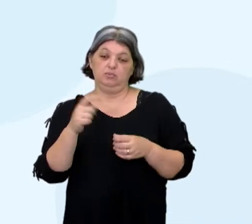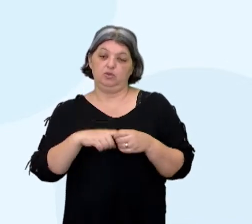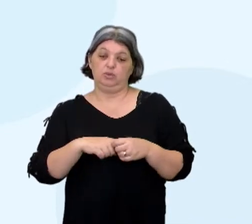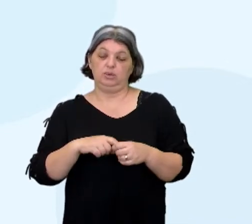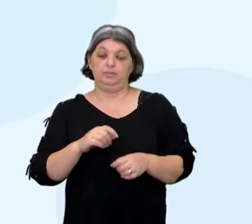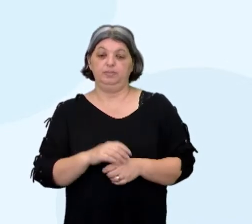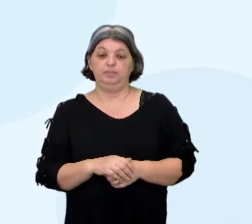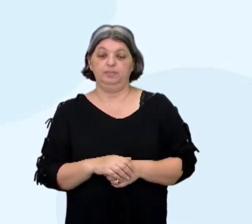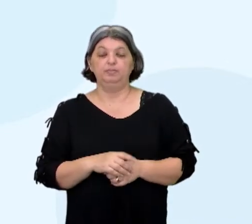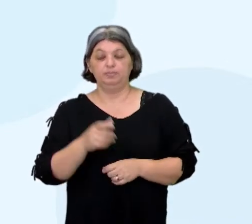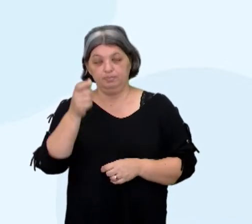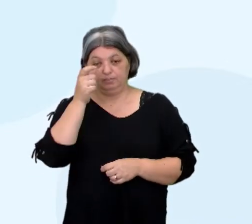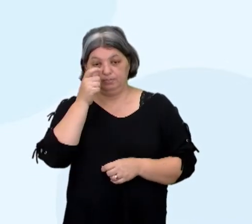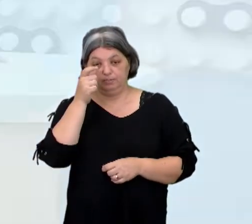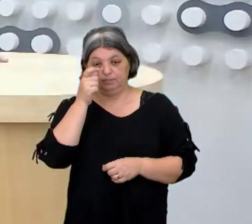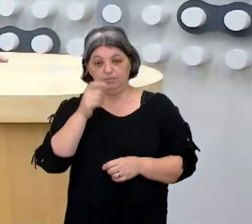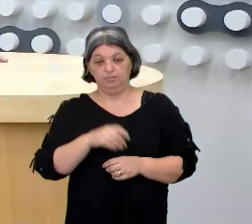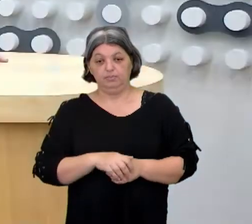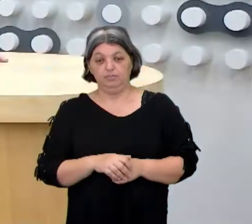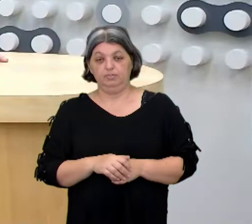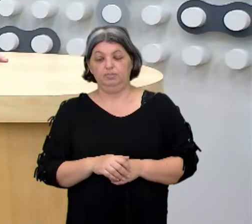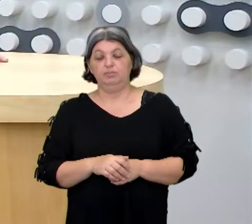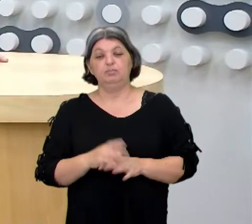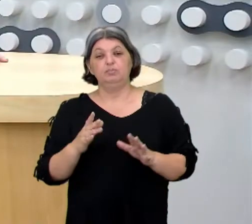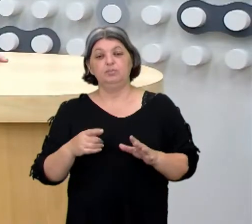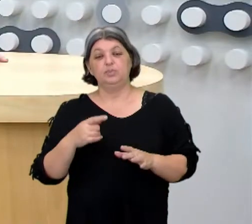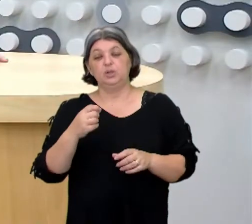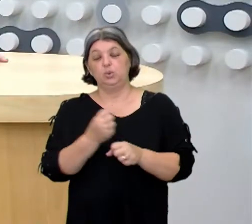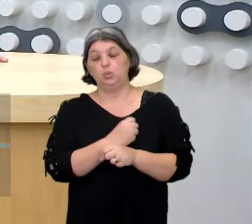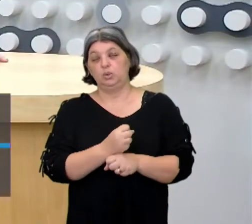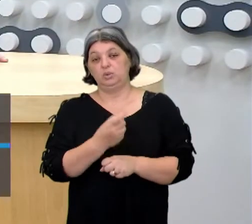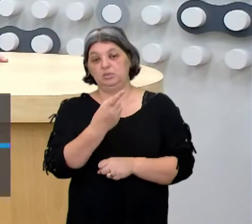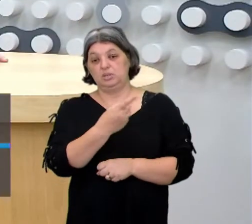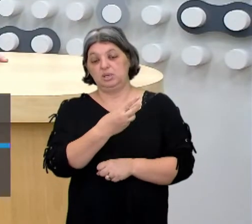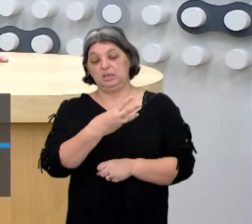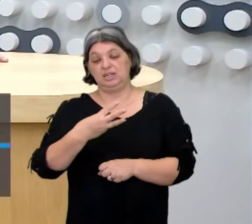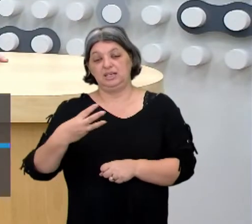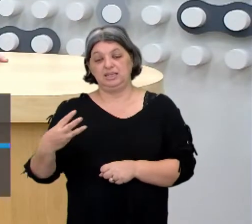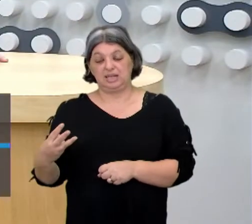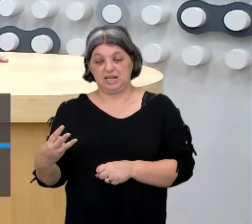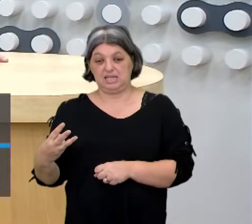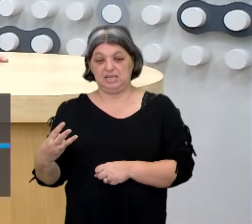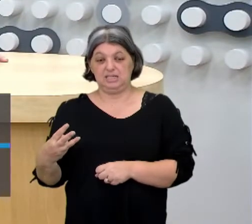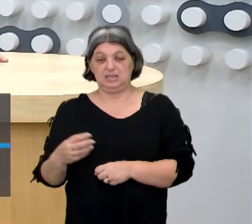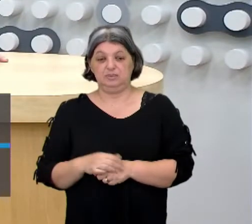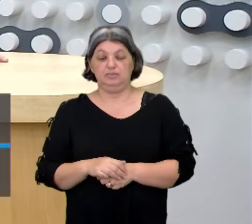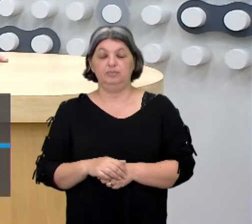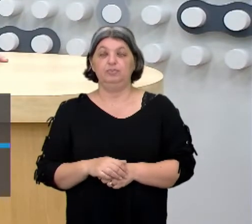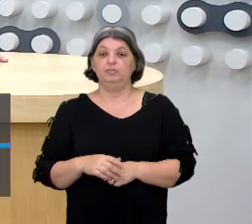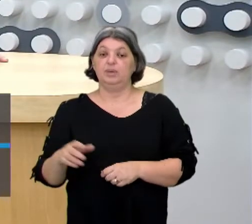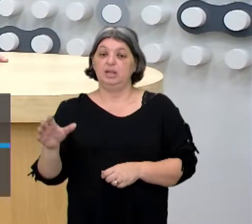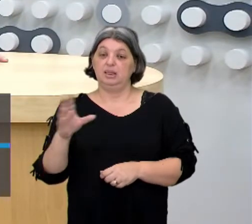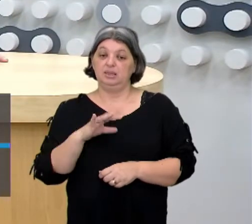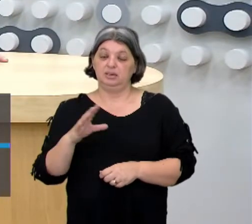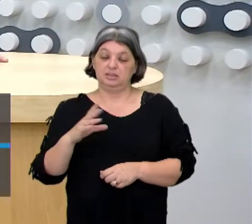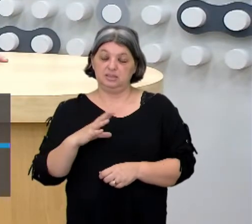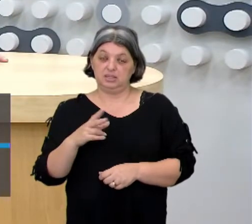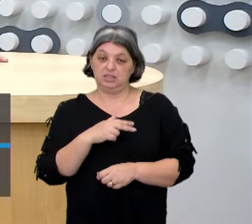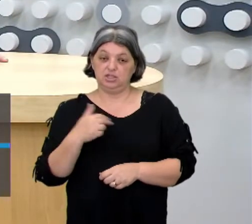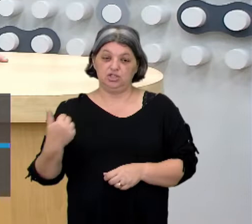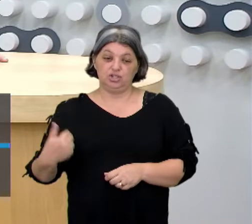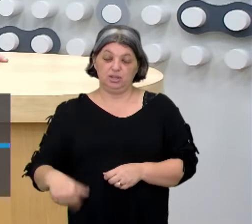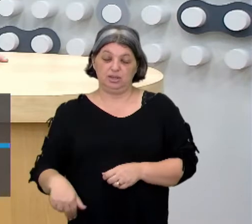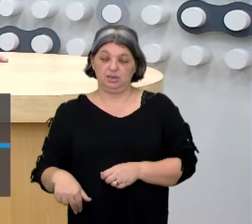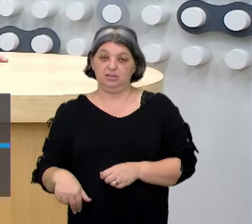interessante, então temos um terremoto no ano de 133, né, que na cidade chinesa aí de Luoyang, né, que ela